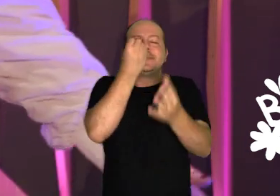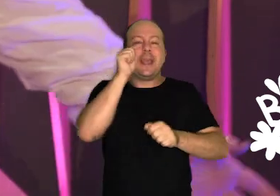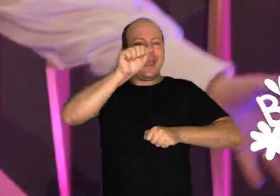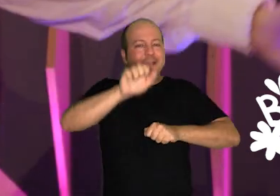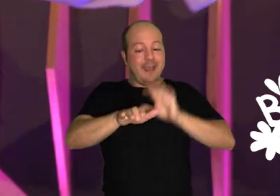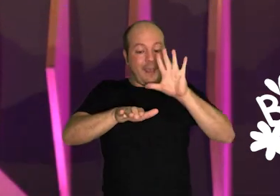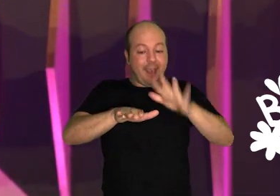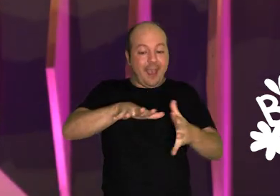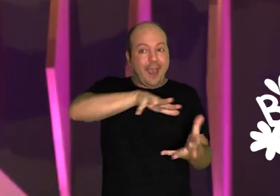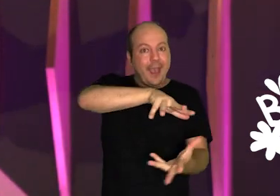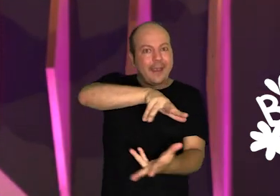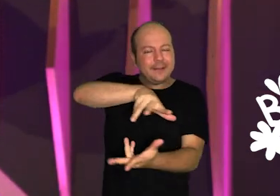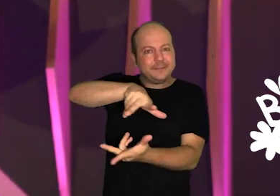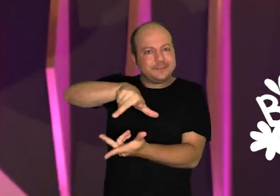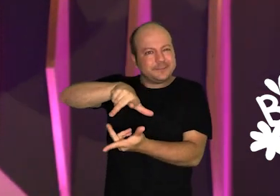seu pé no planeta,